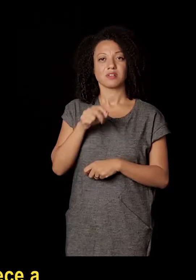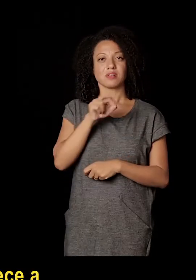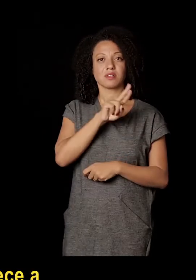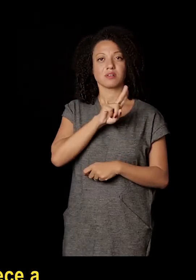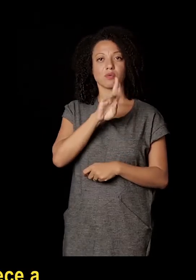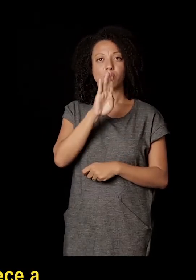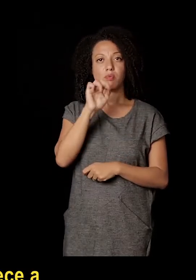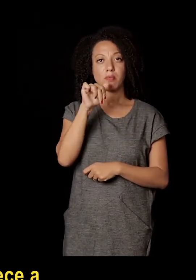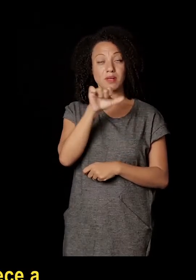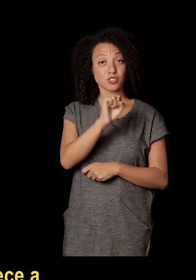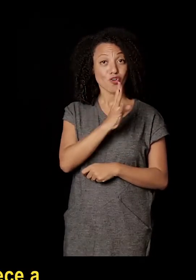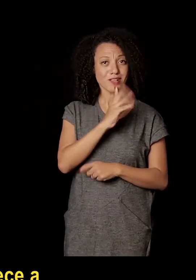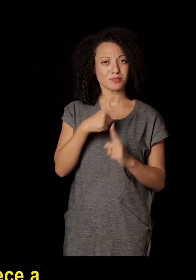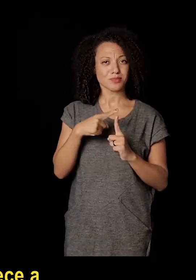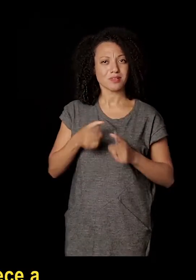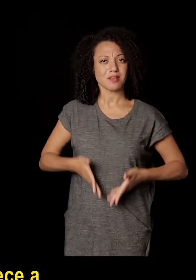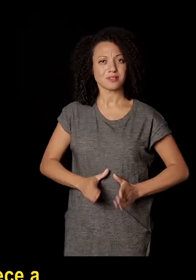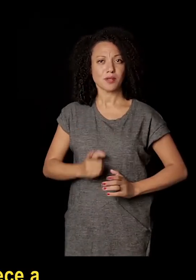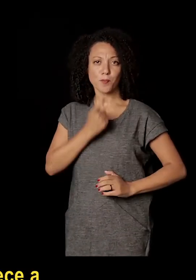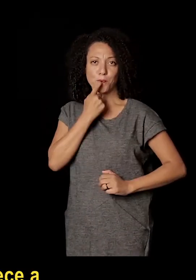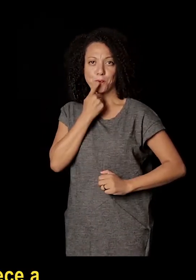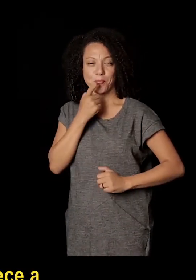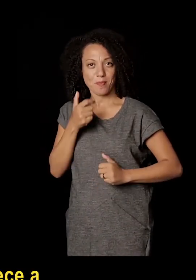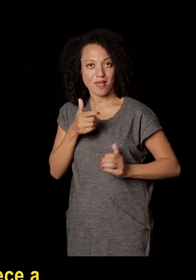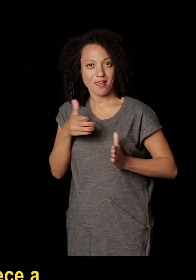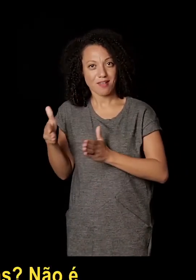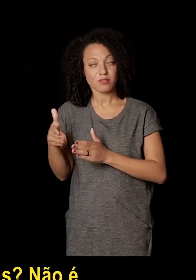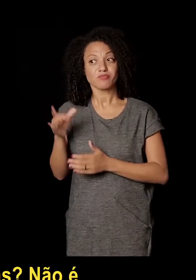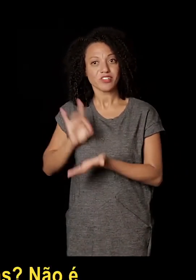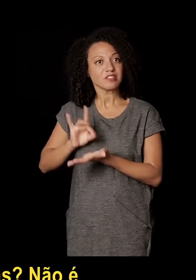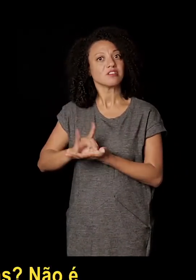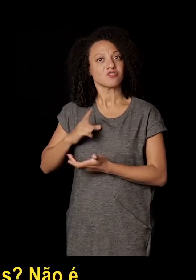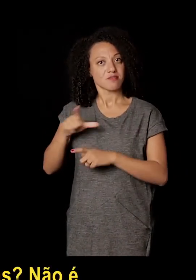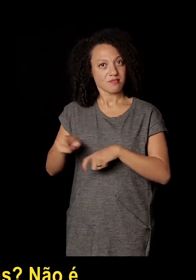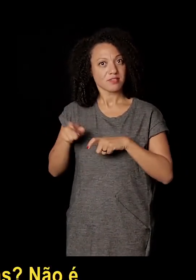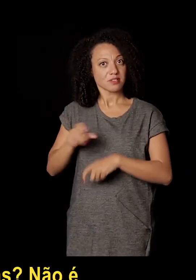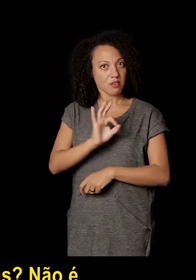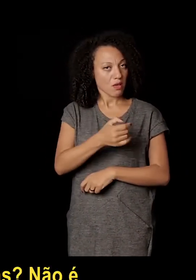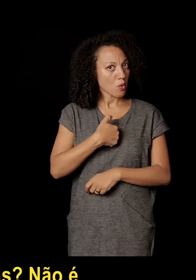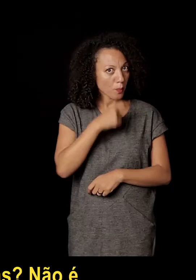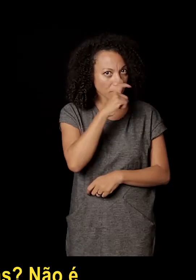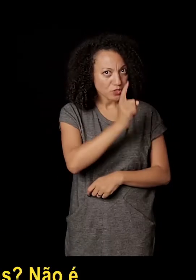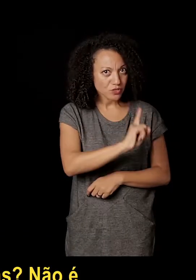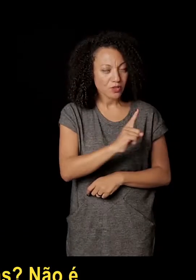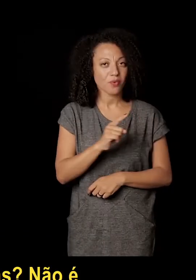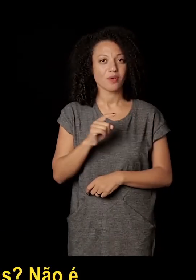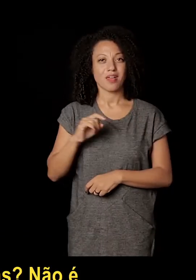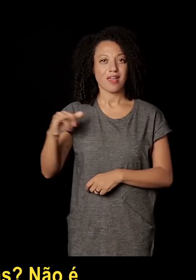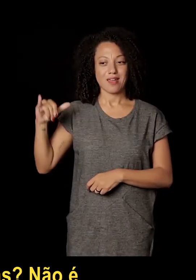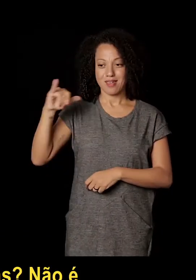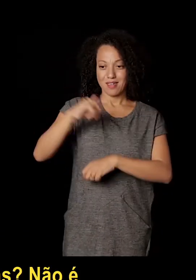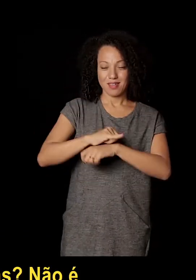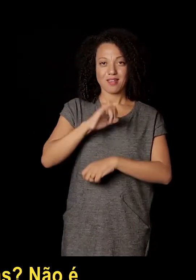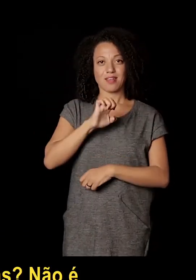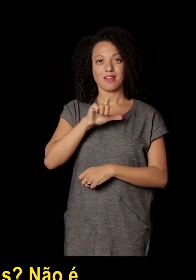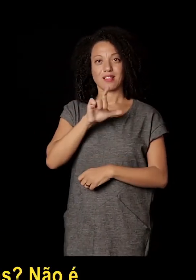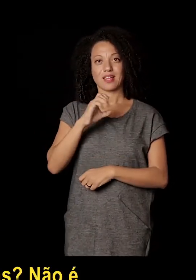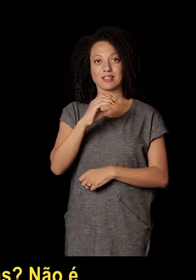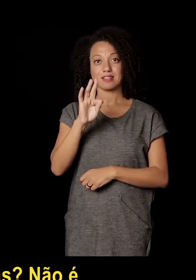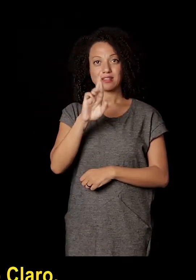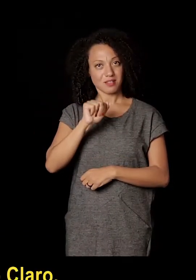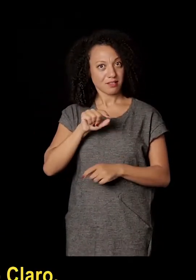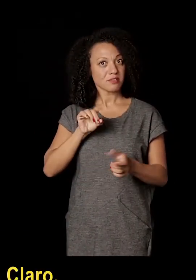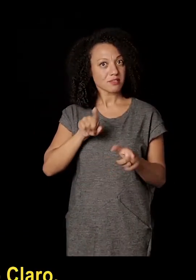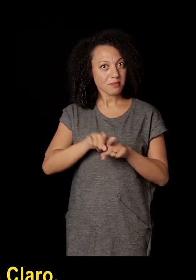Fernandes conhece a fazenda porque ele nasceu ali perto. Né? Ela realmente existe, né, Rubens? Não é mentira, que nem o Eletra é verdade.